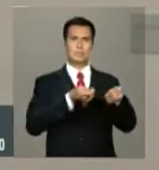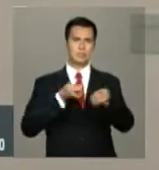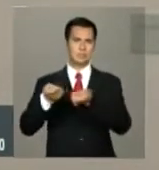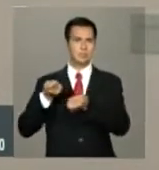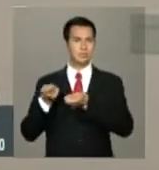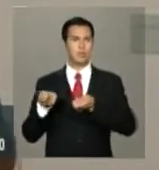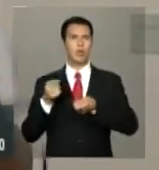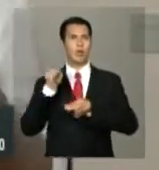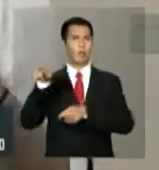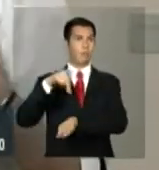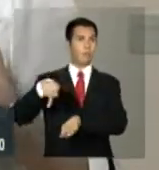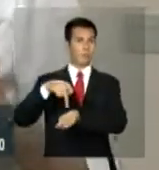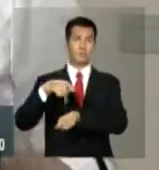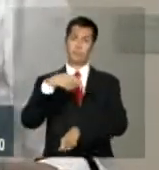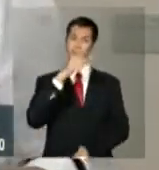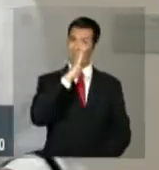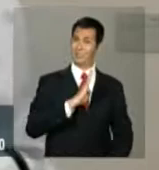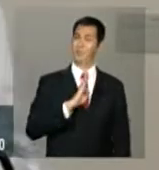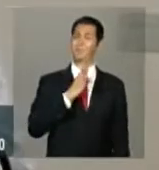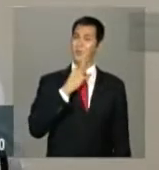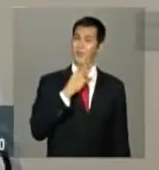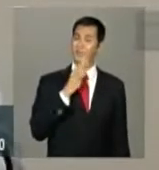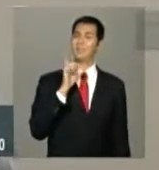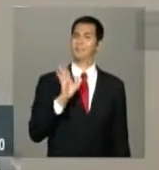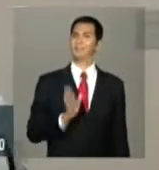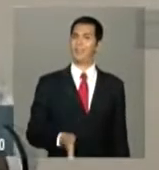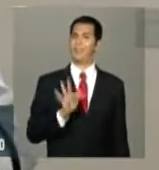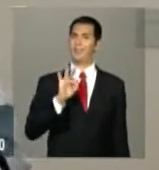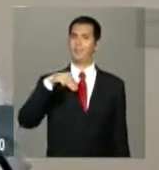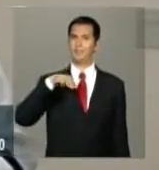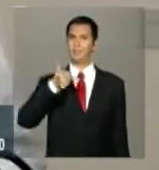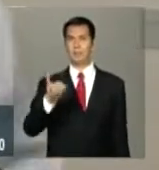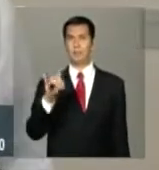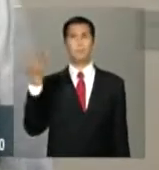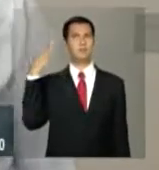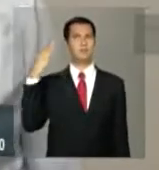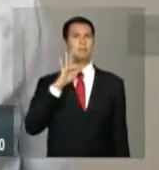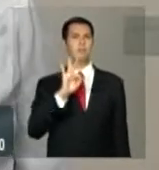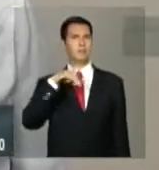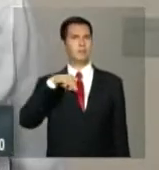conhecemos, né? Nós conhecemos. Cada vez que o Fundo Monetário aparecia,